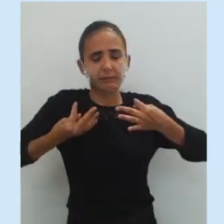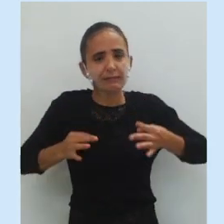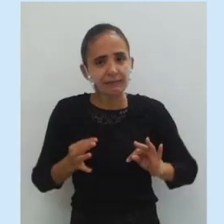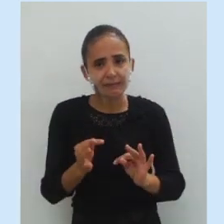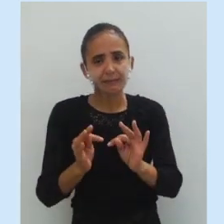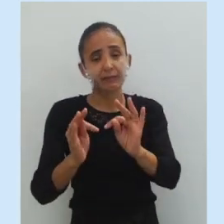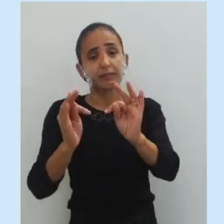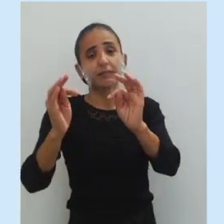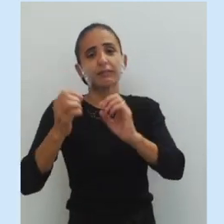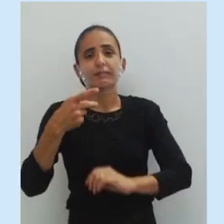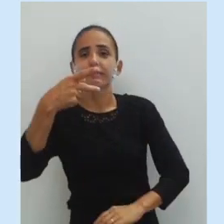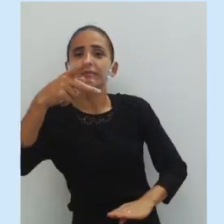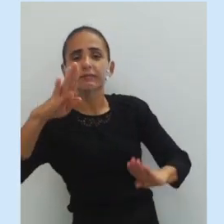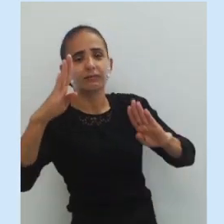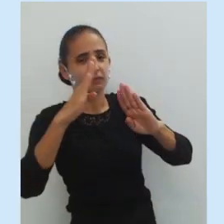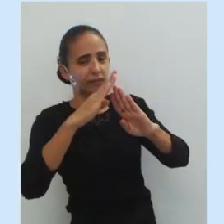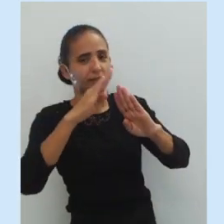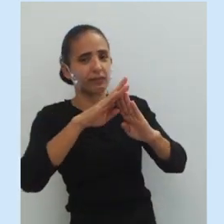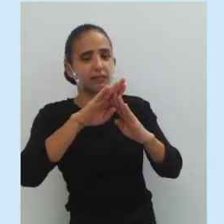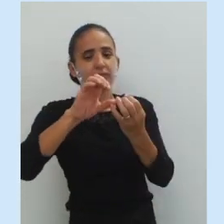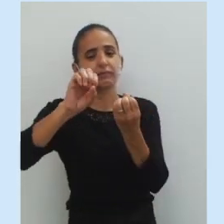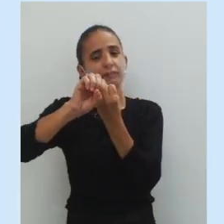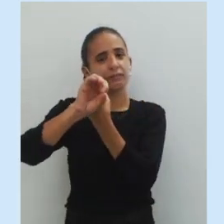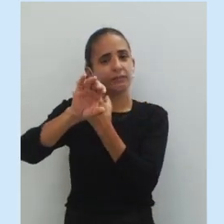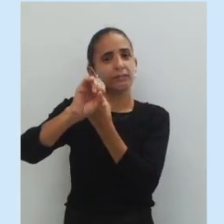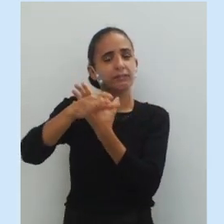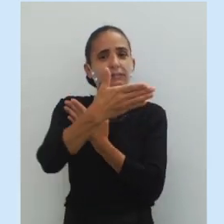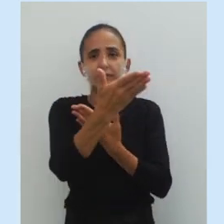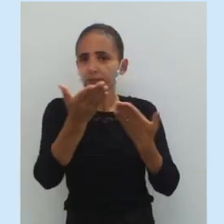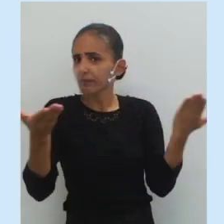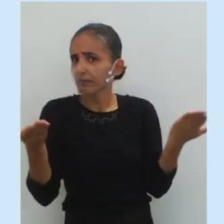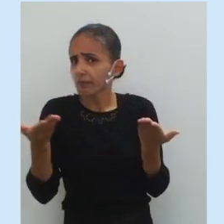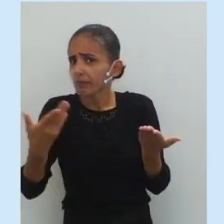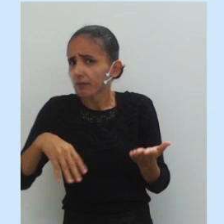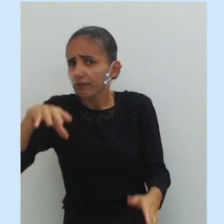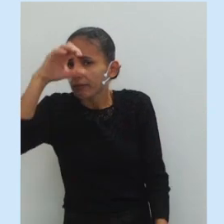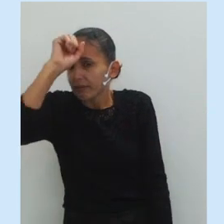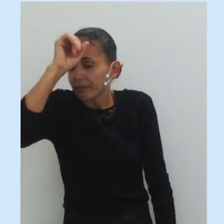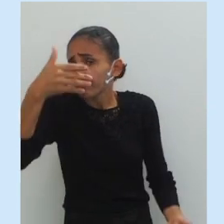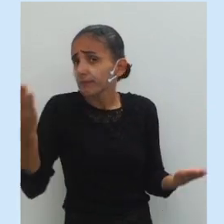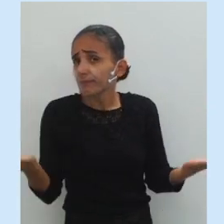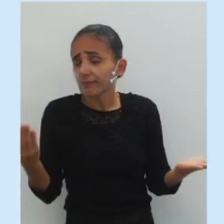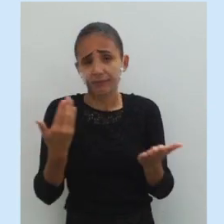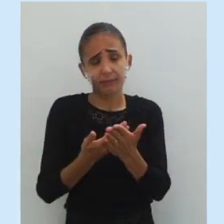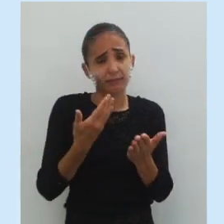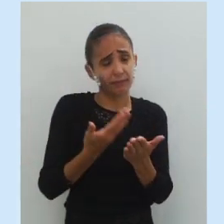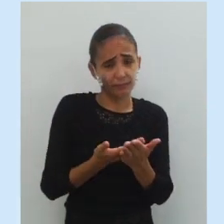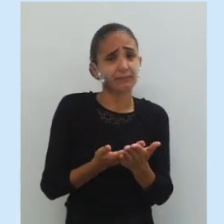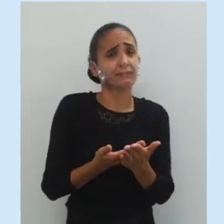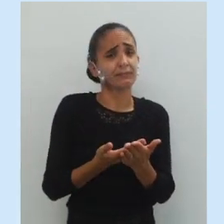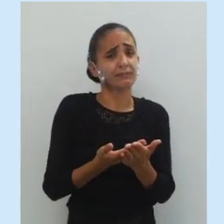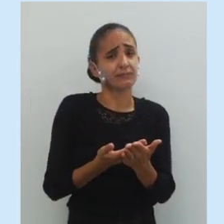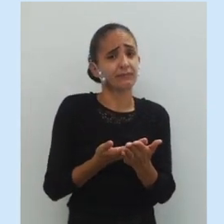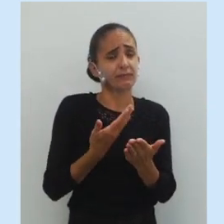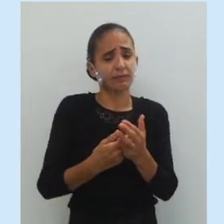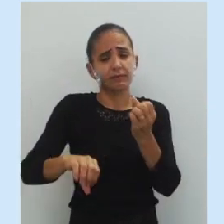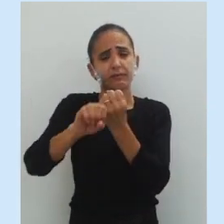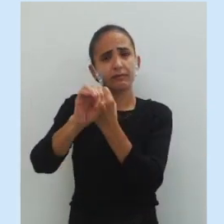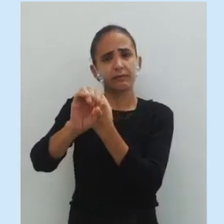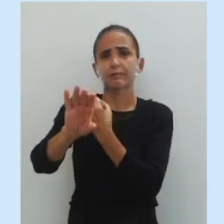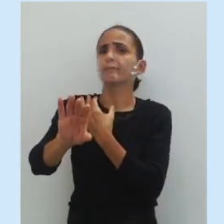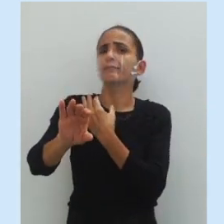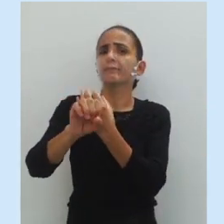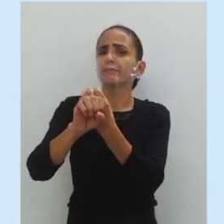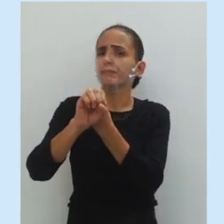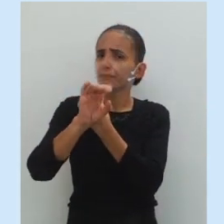a sua casa, para chegar até você. Porque não é uma aula EAD, uma educação